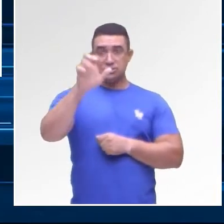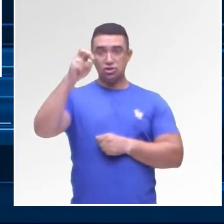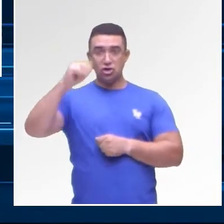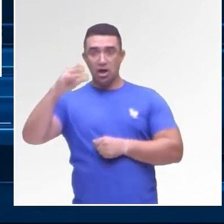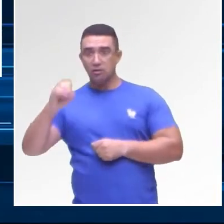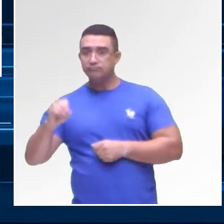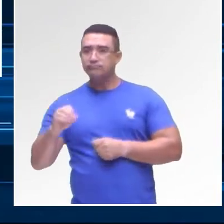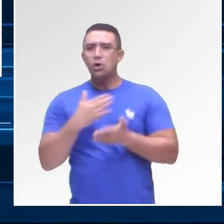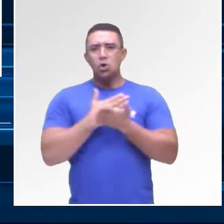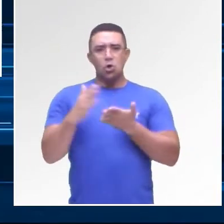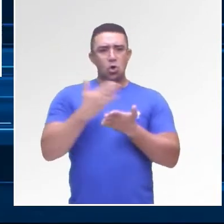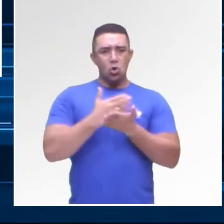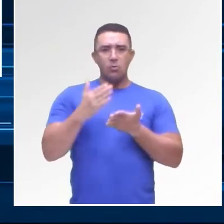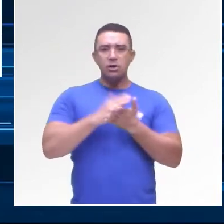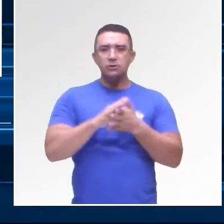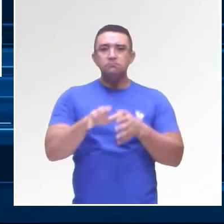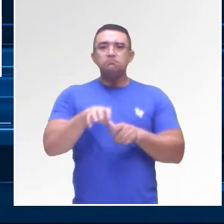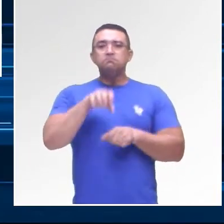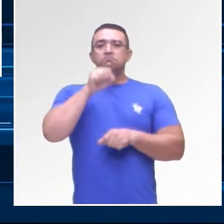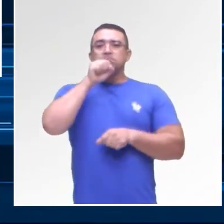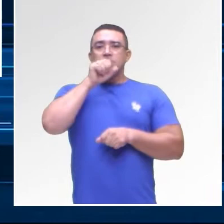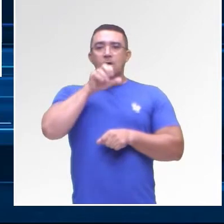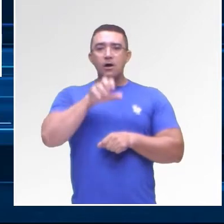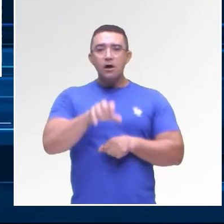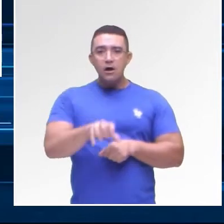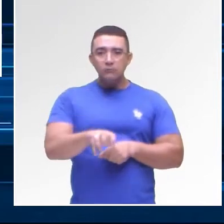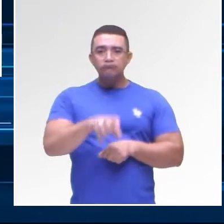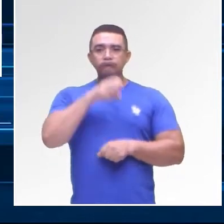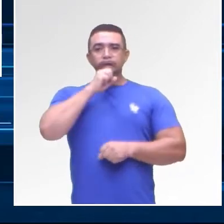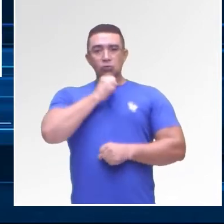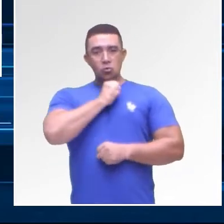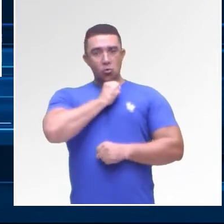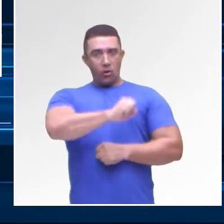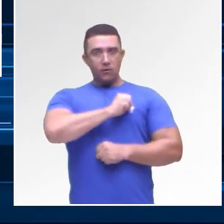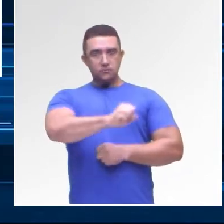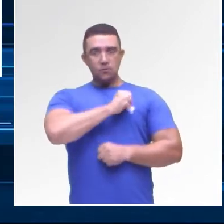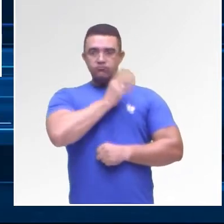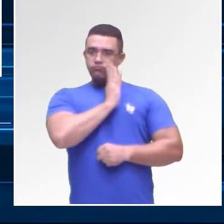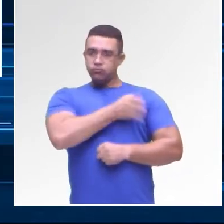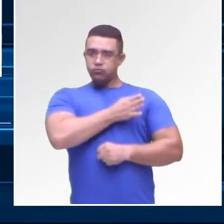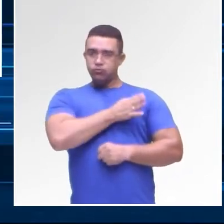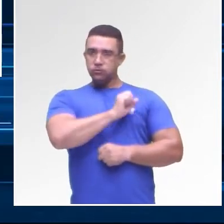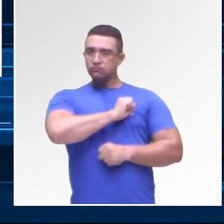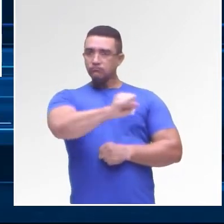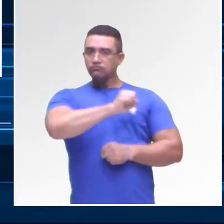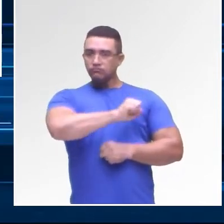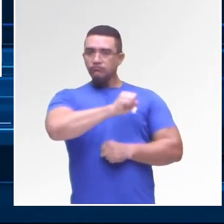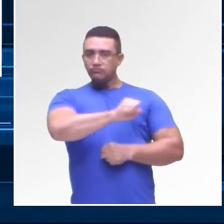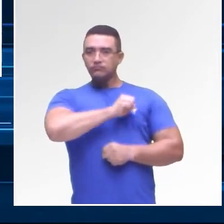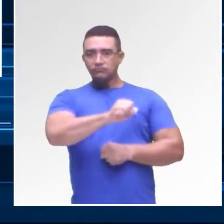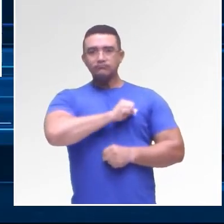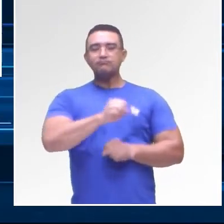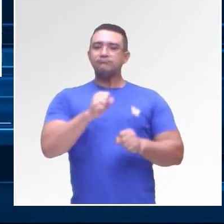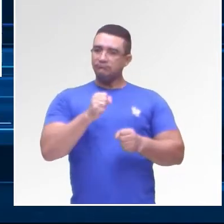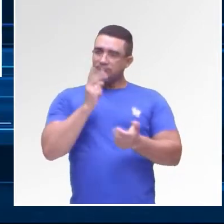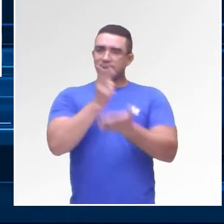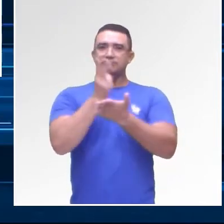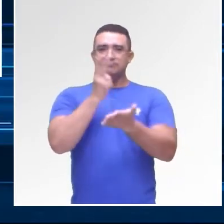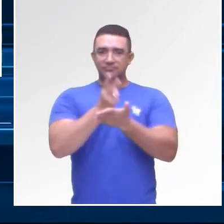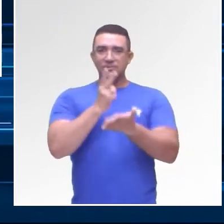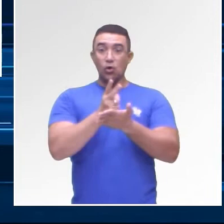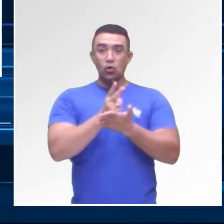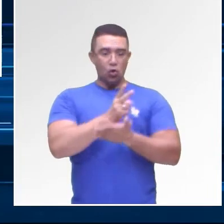gente começa a respirar mais forte, o coração começa a acelerar, porque se há entrada de mais oxigênio, esse coração